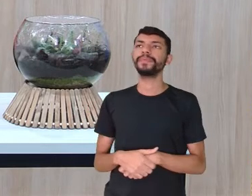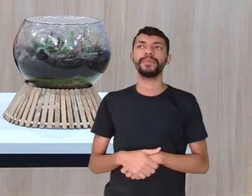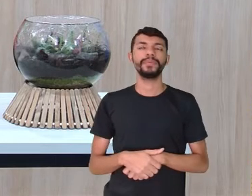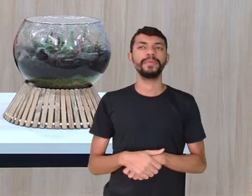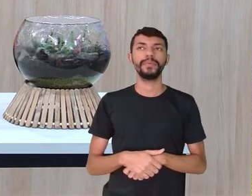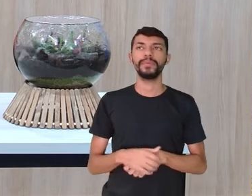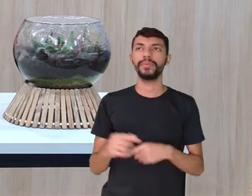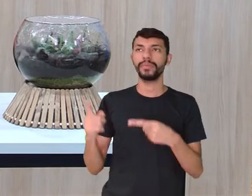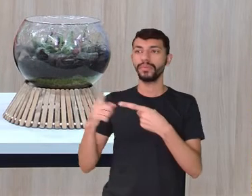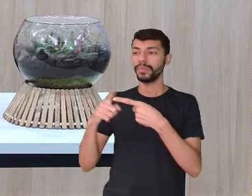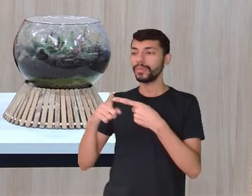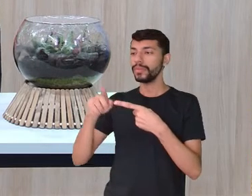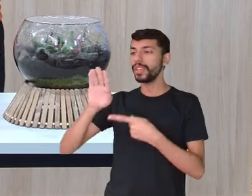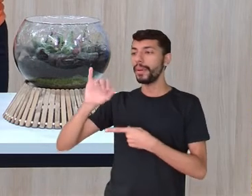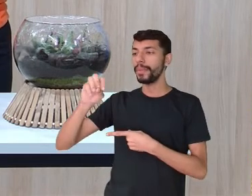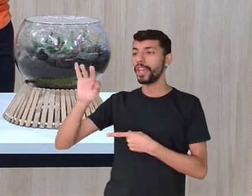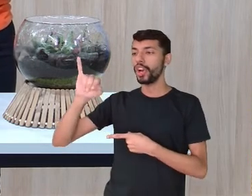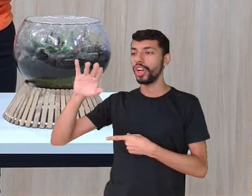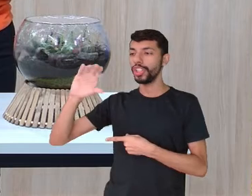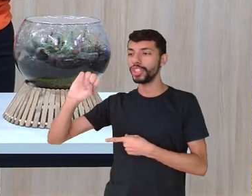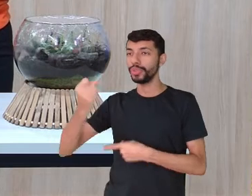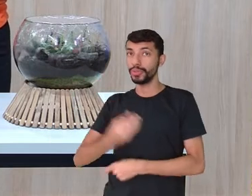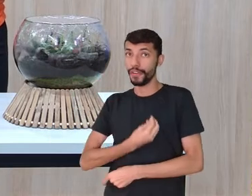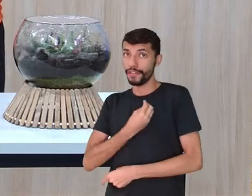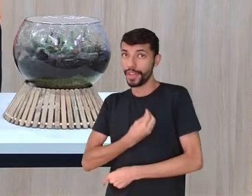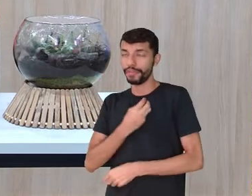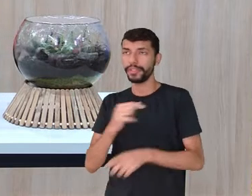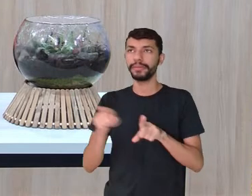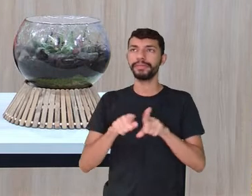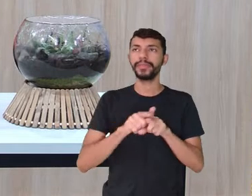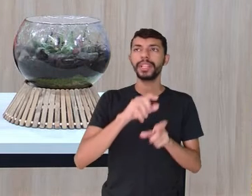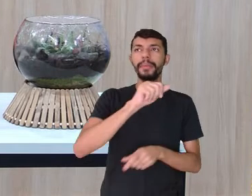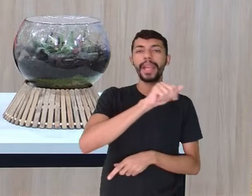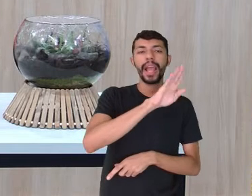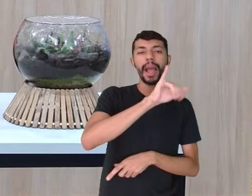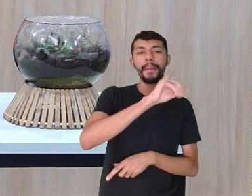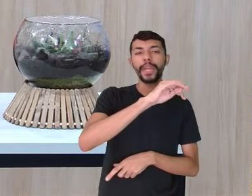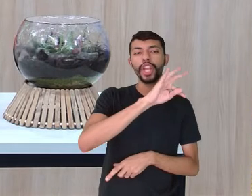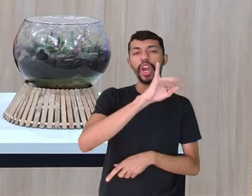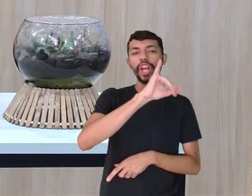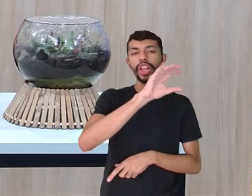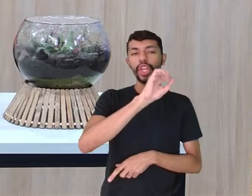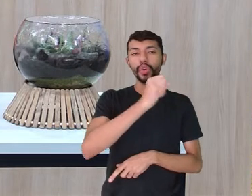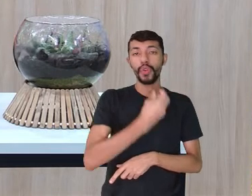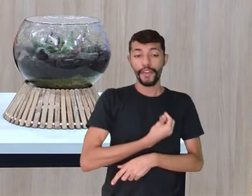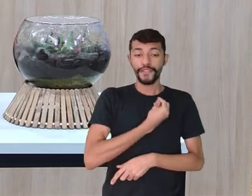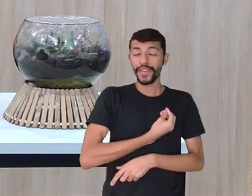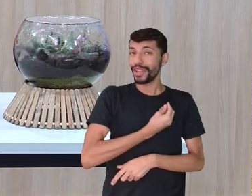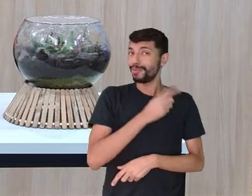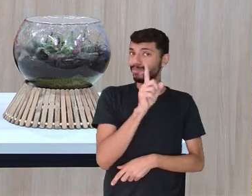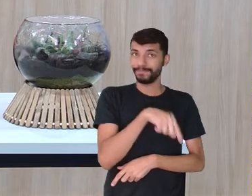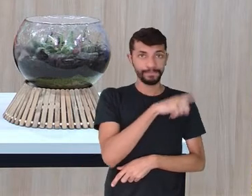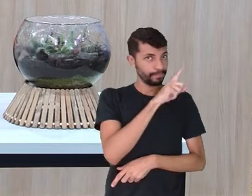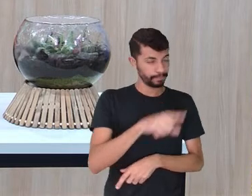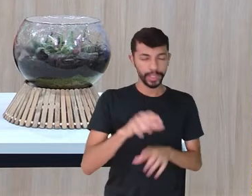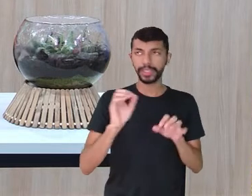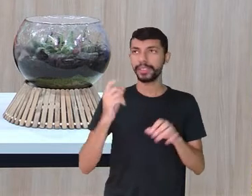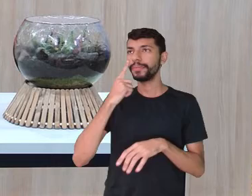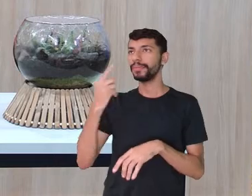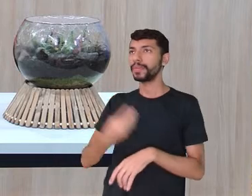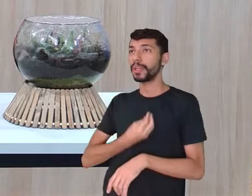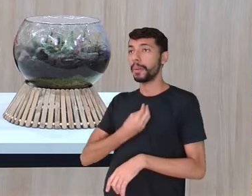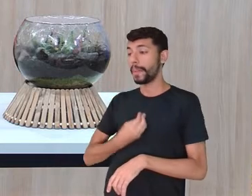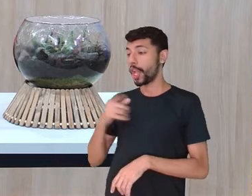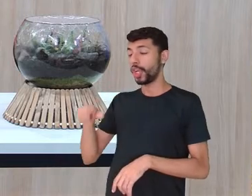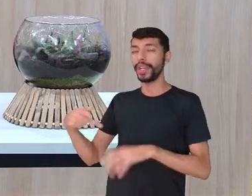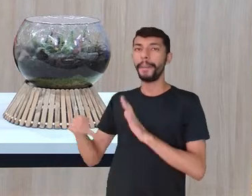pelos fatores bióticos, né, e os fatores abióticos. Os bióticos são aqueles seres que têm